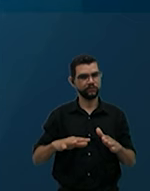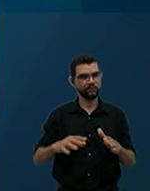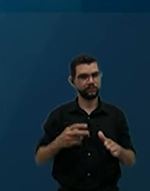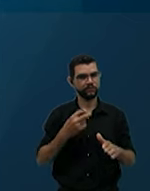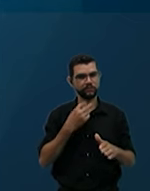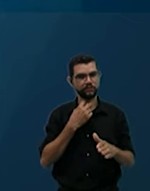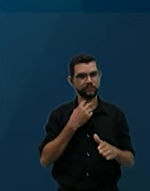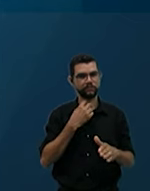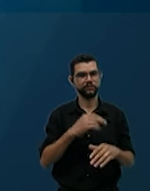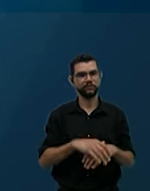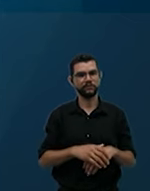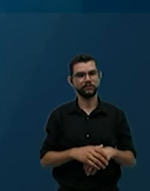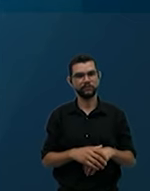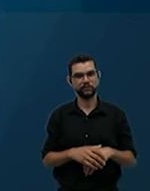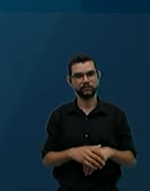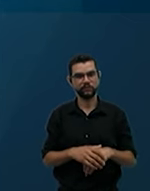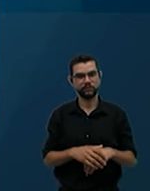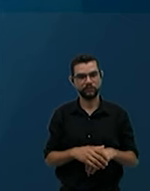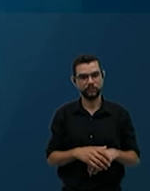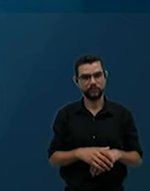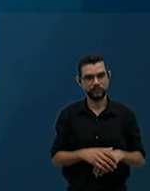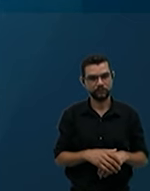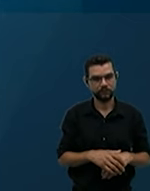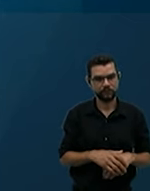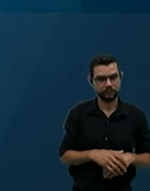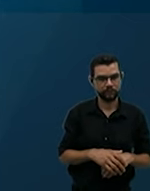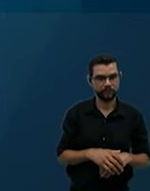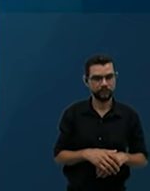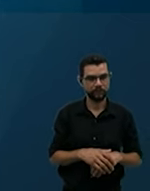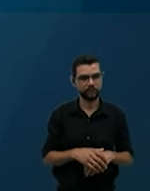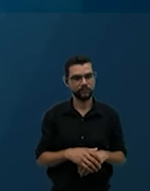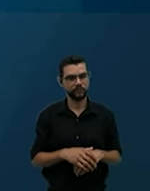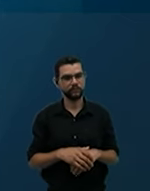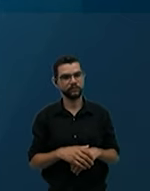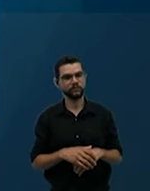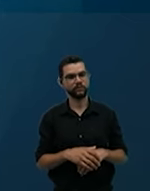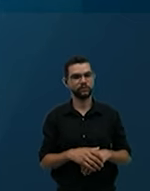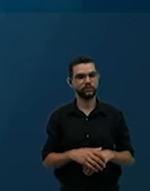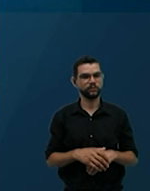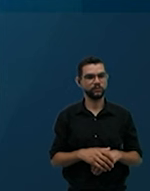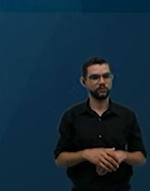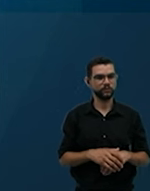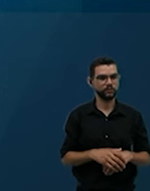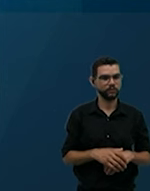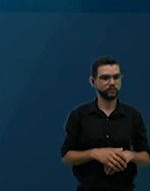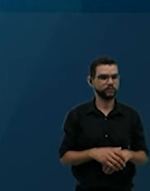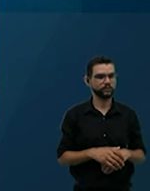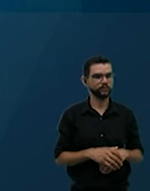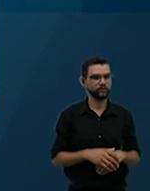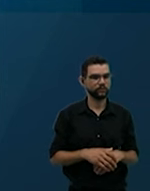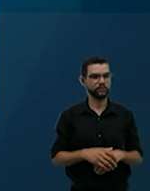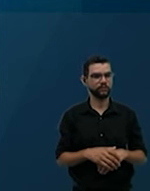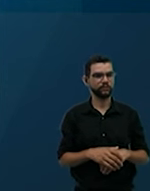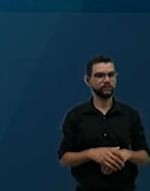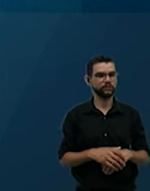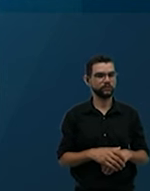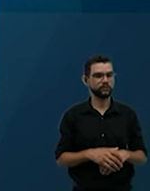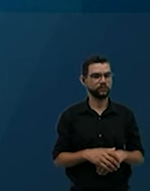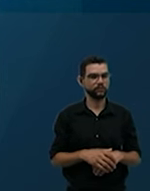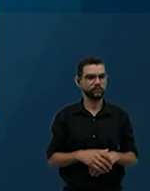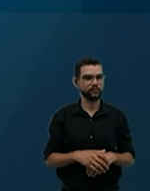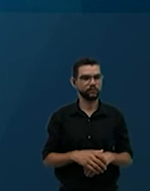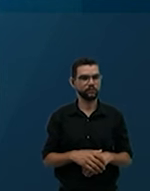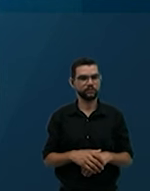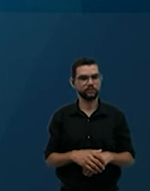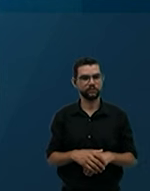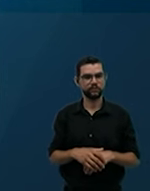territorial pertencente a outro sindicato que legitimamente representa os seus substituídos, em